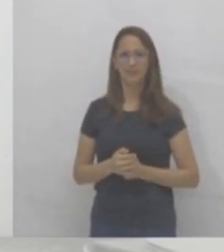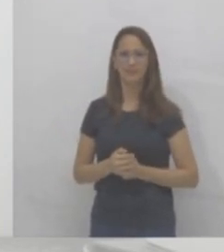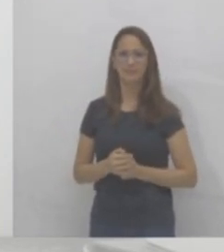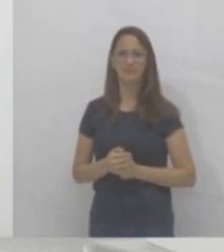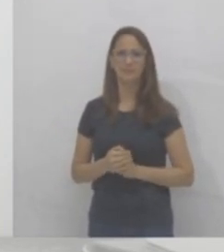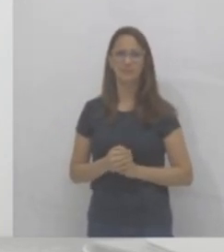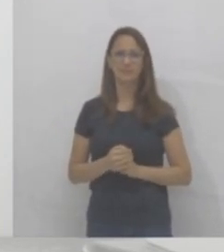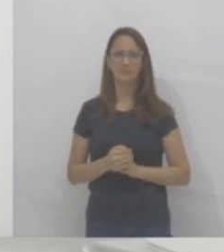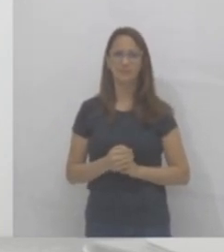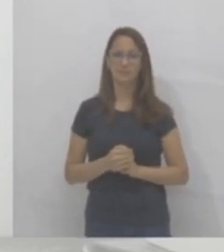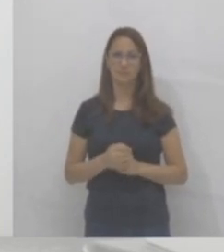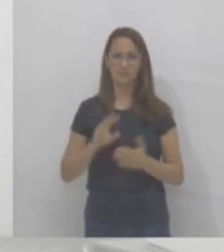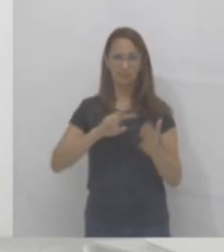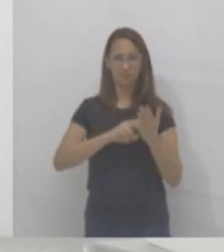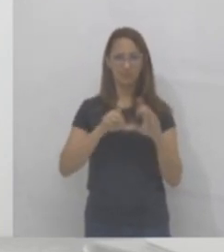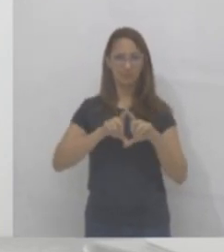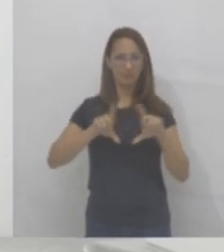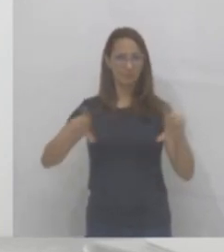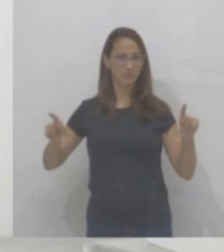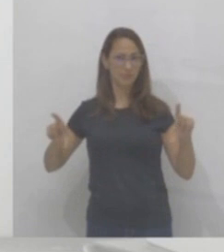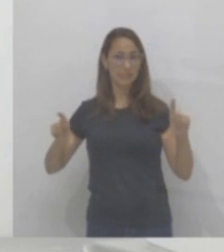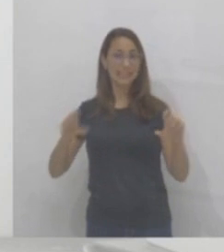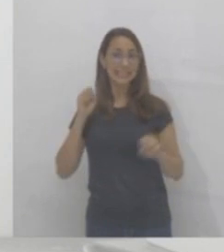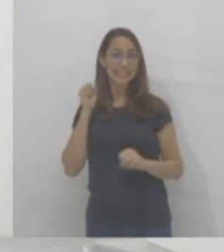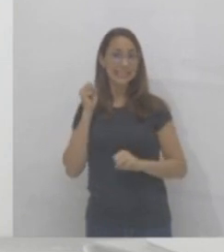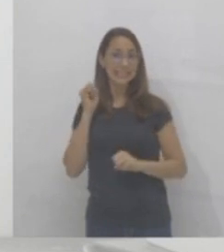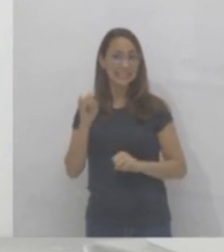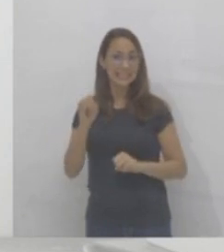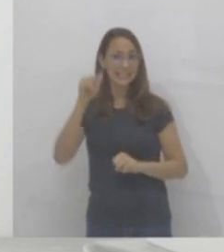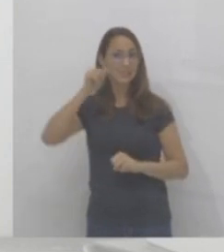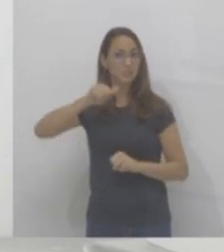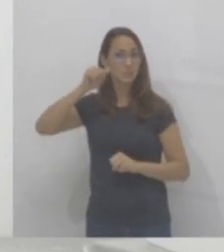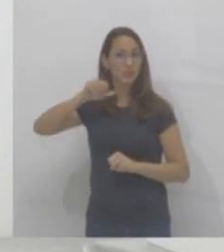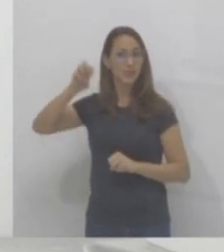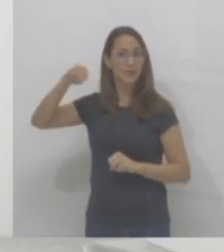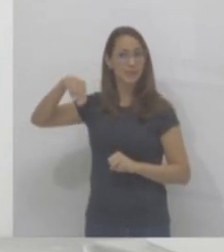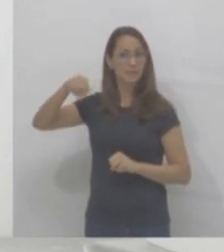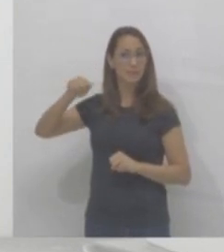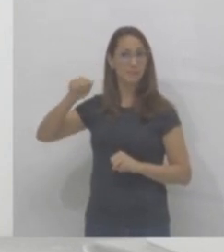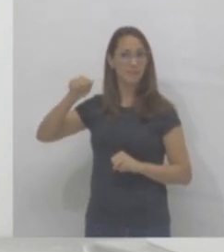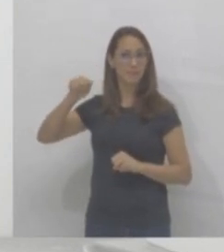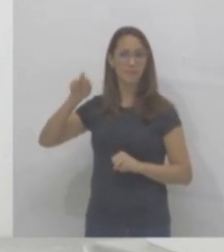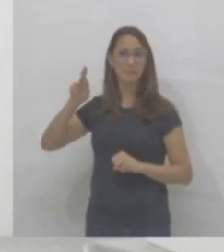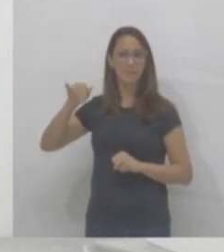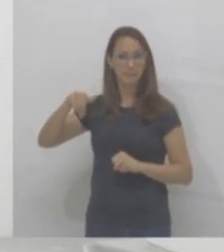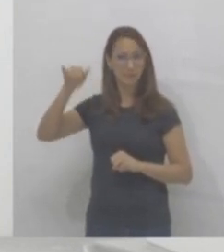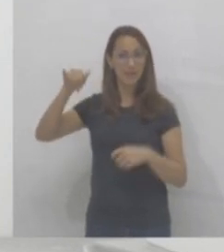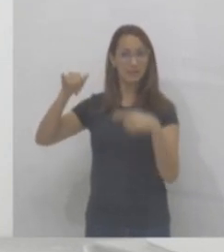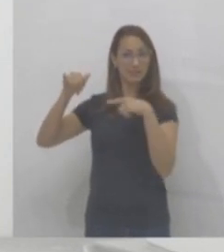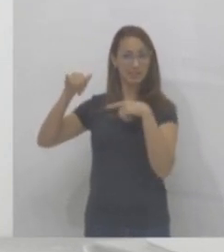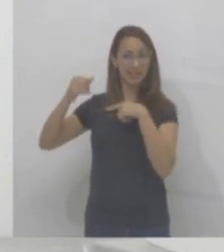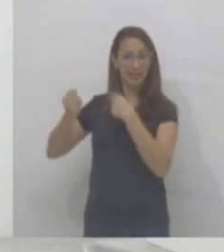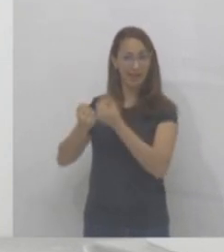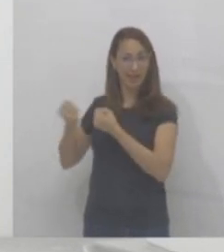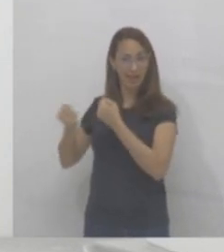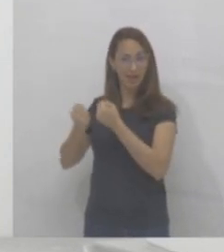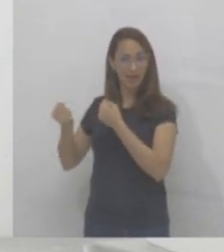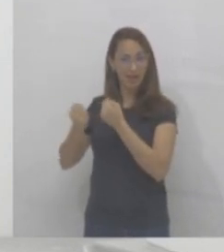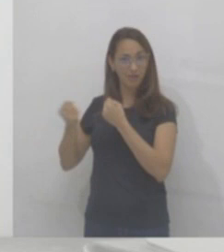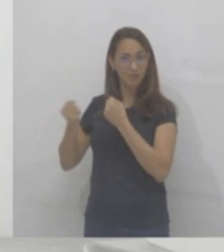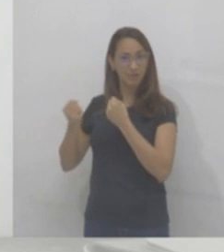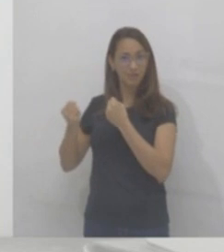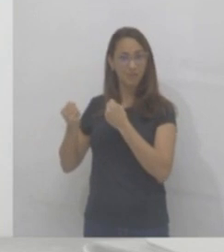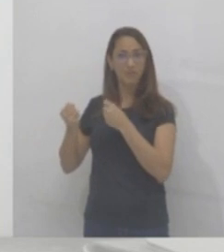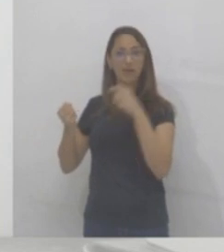York. Traduzindo, se a Mary tem um carro no presente, she will